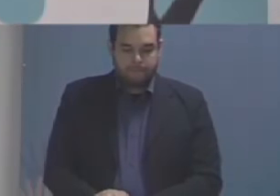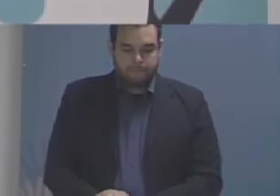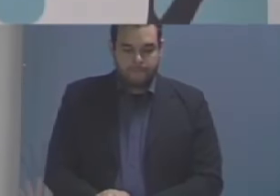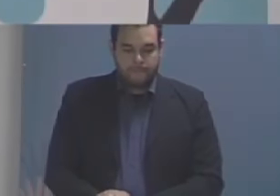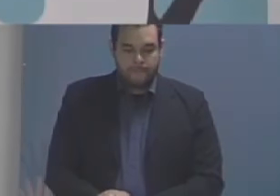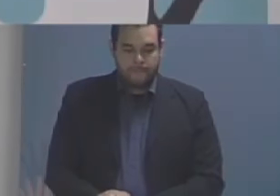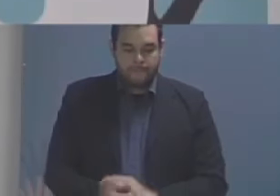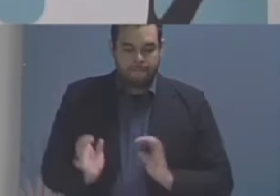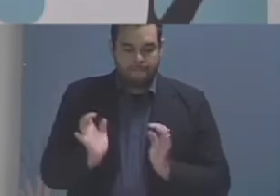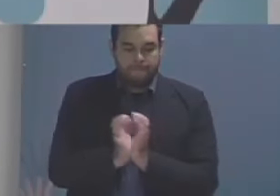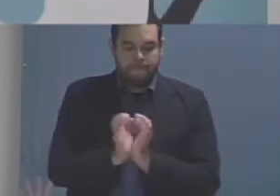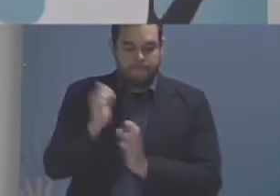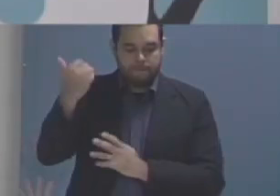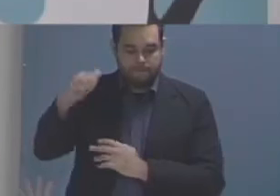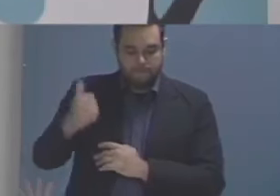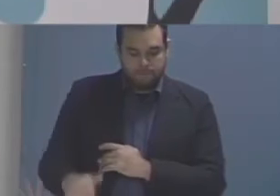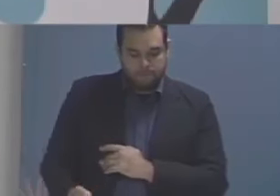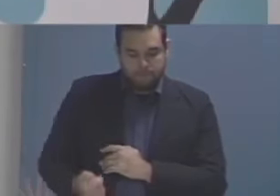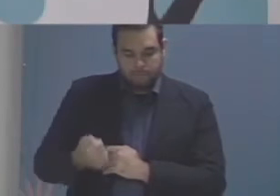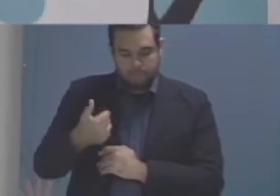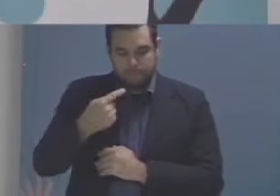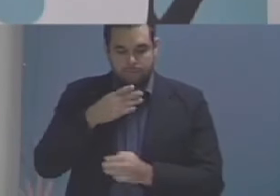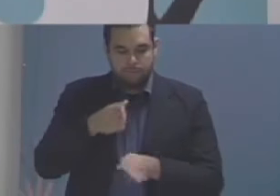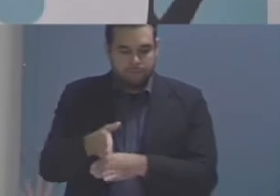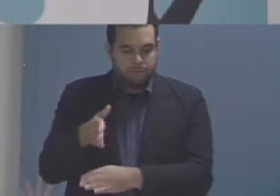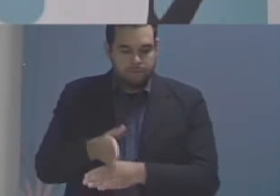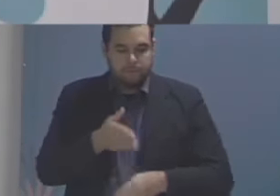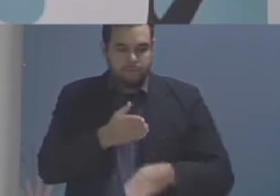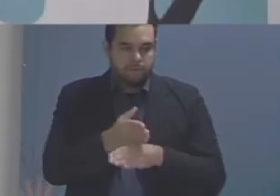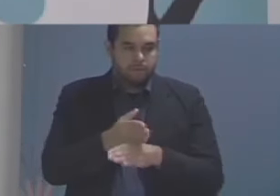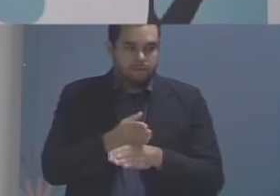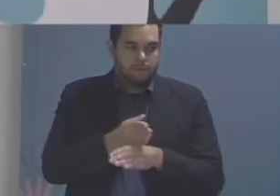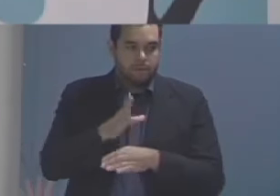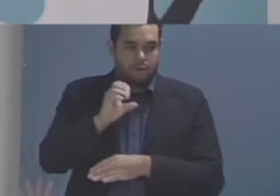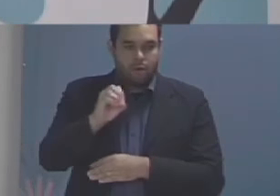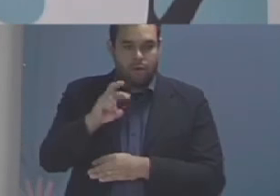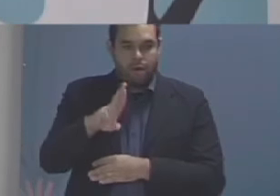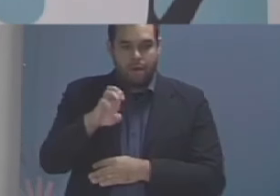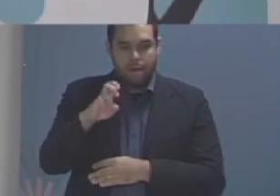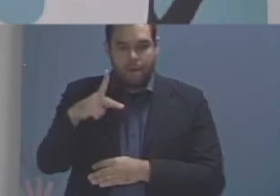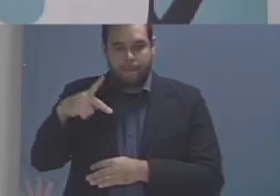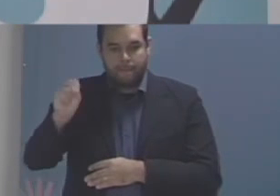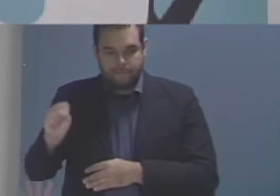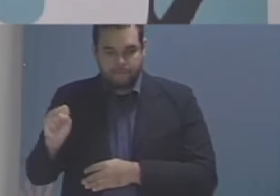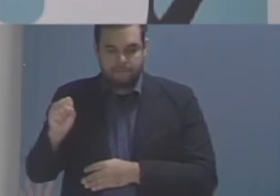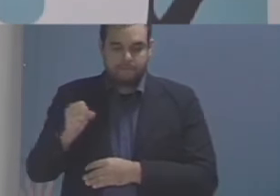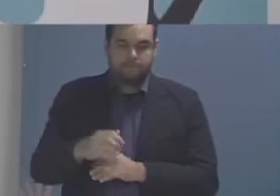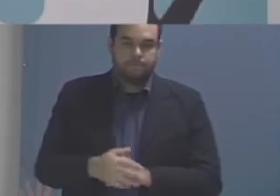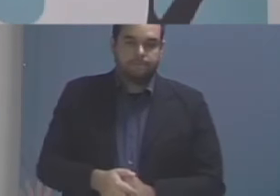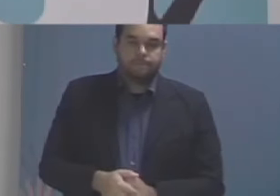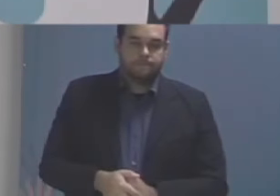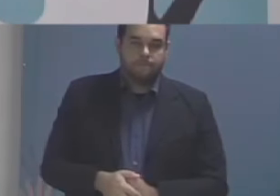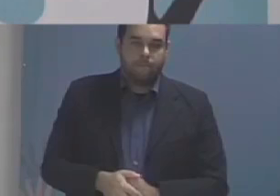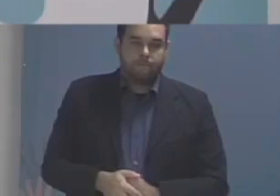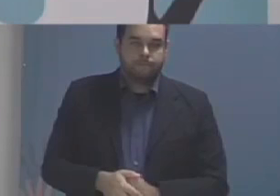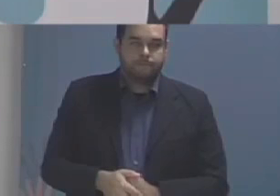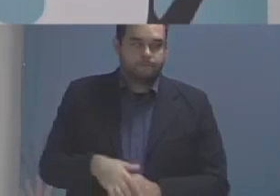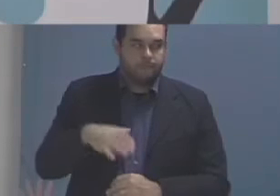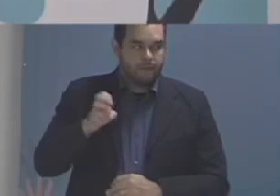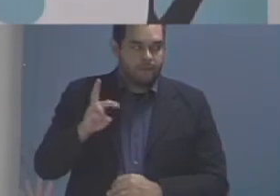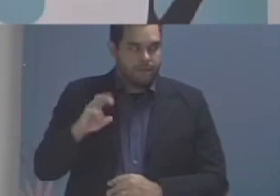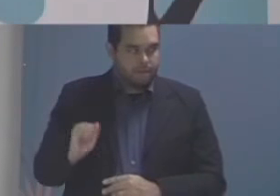Como sua chapa analisa o pouco interesse e presença da categoria nos COREPs, pré-congresso e CNP? Eric